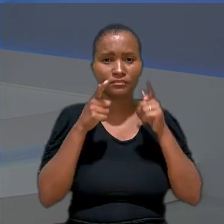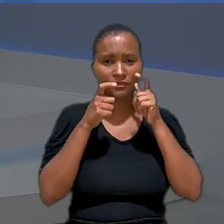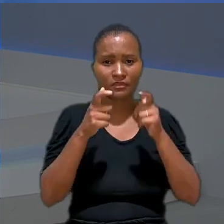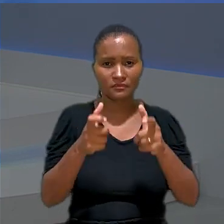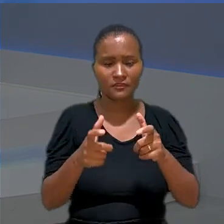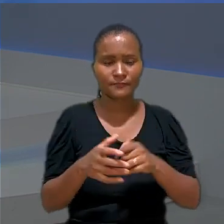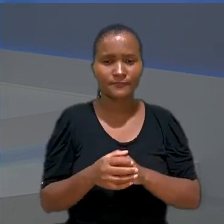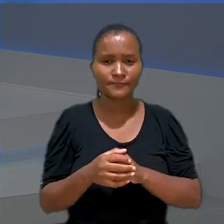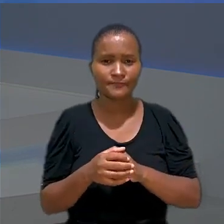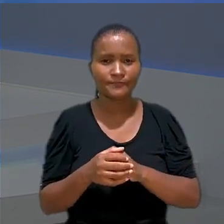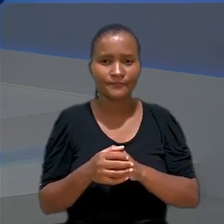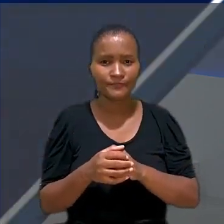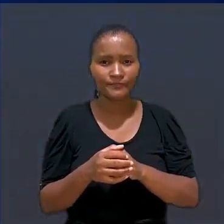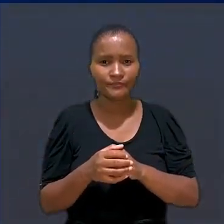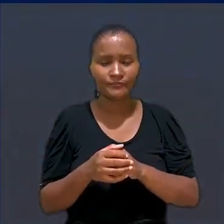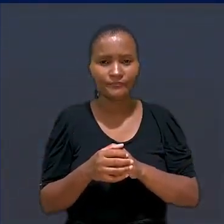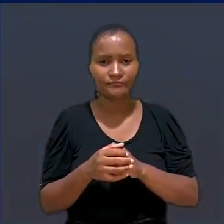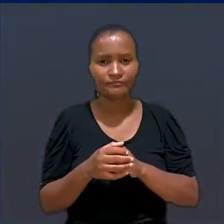os interessados.